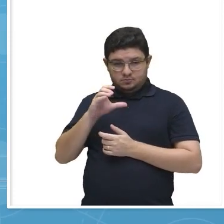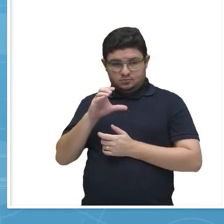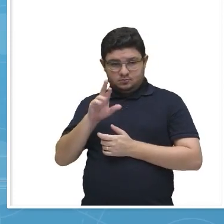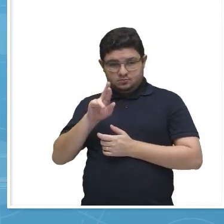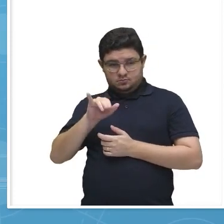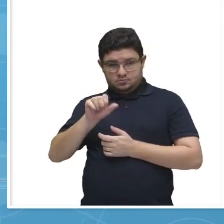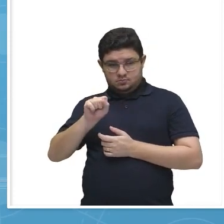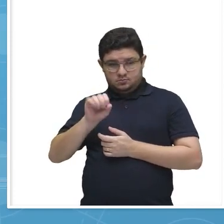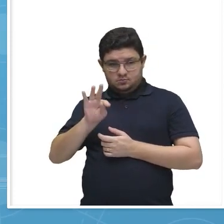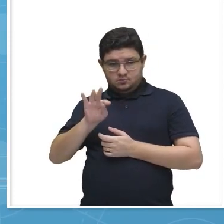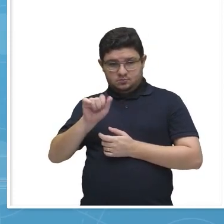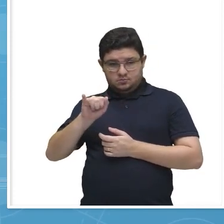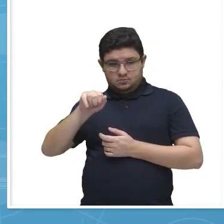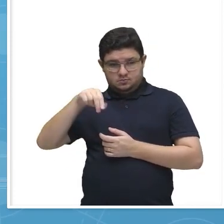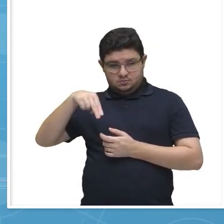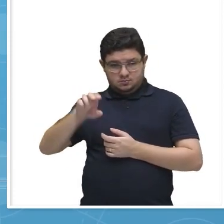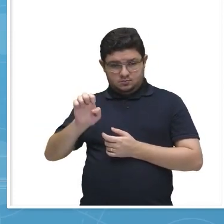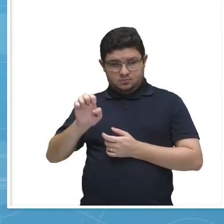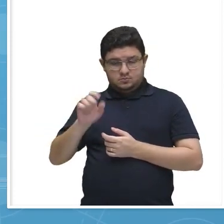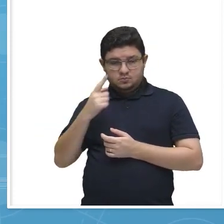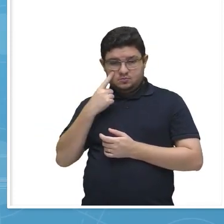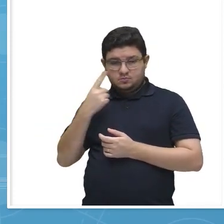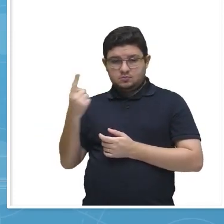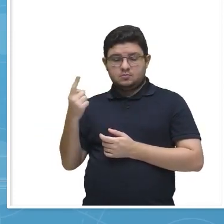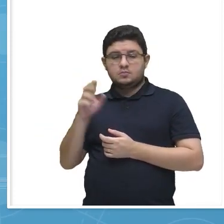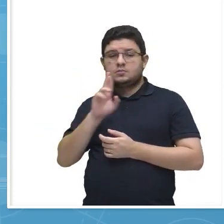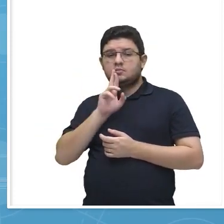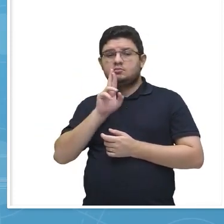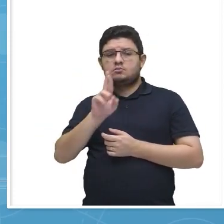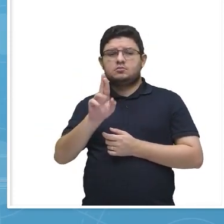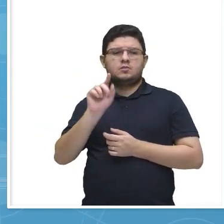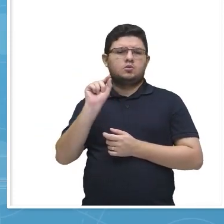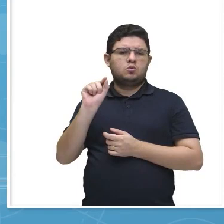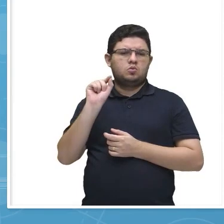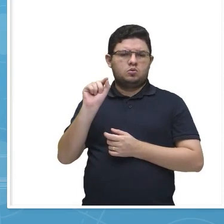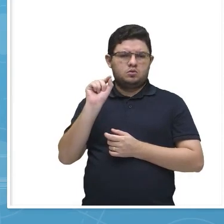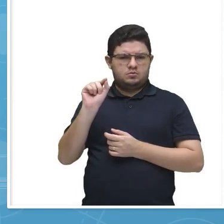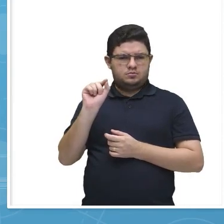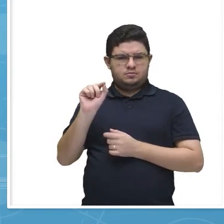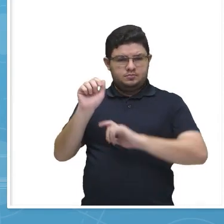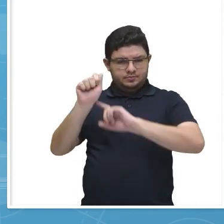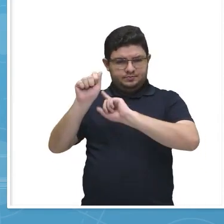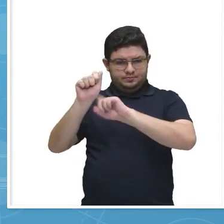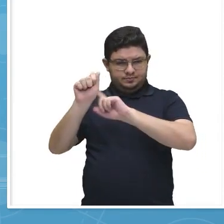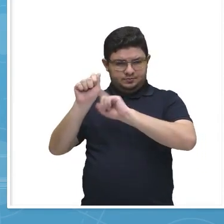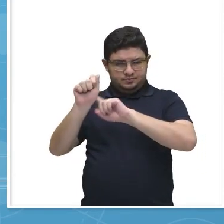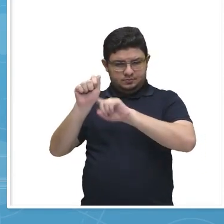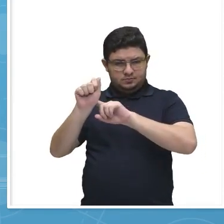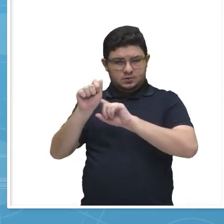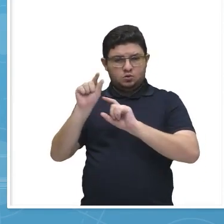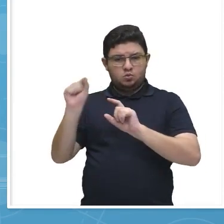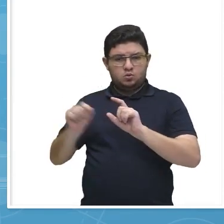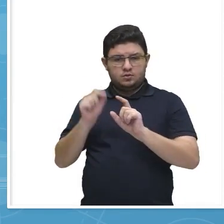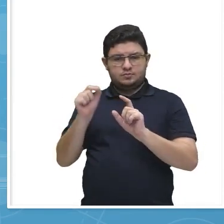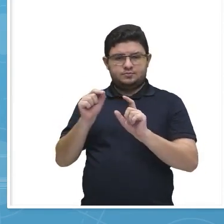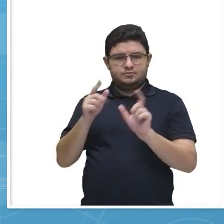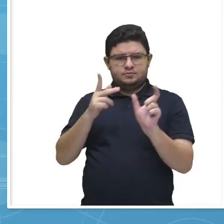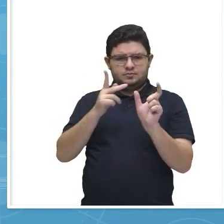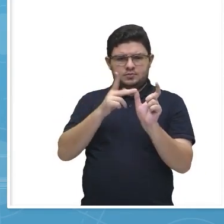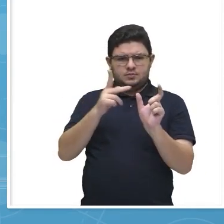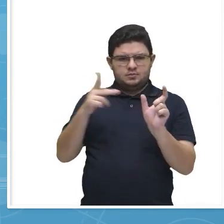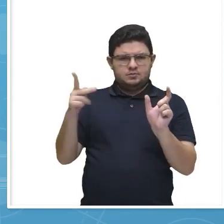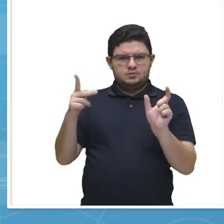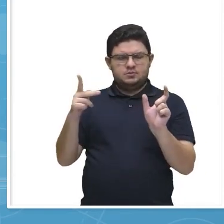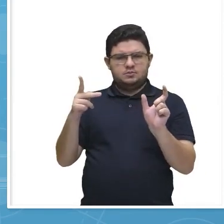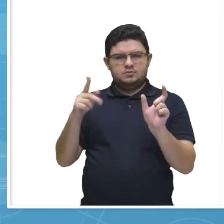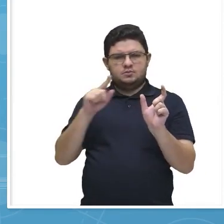gente, ela respondeu que a alternativa, no caso, a resposta da letra A, não é, o predicado indireto,